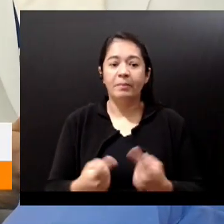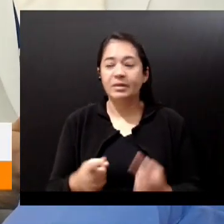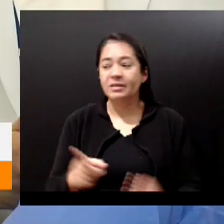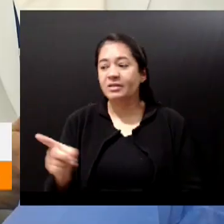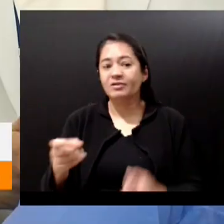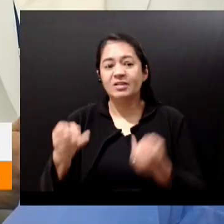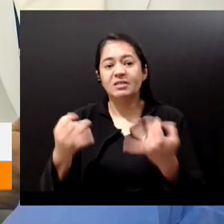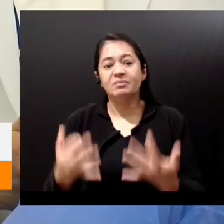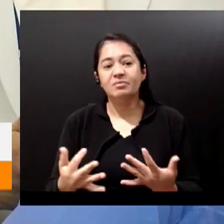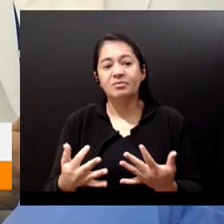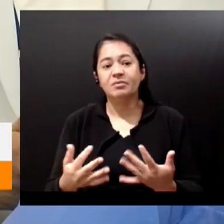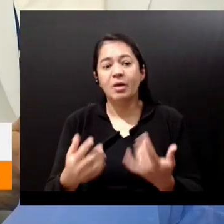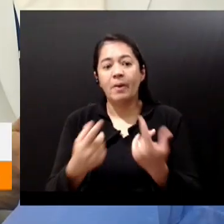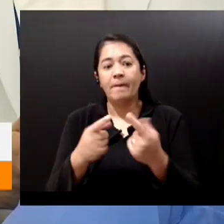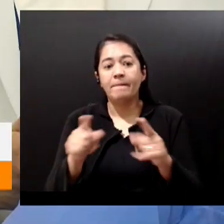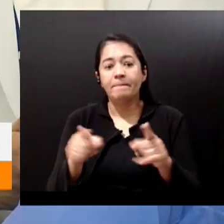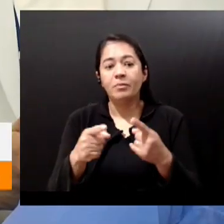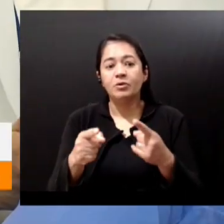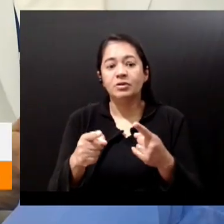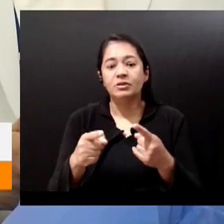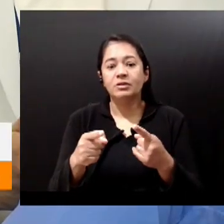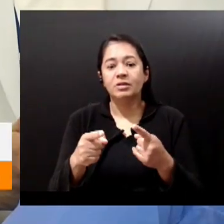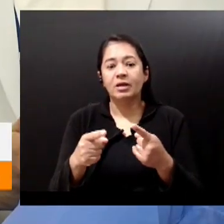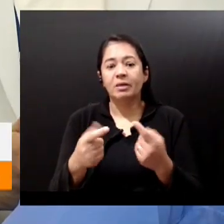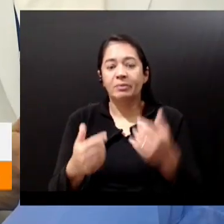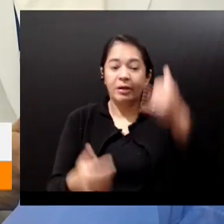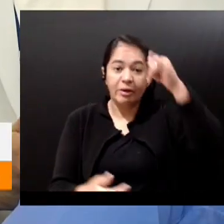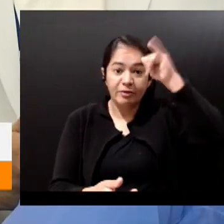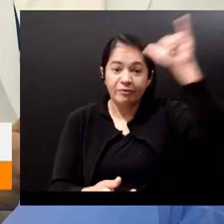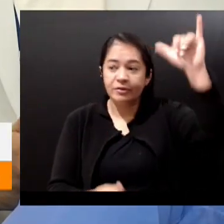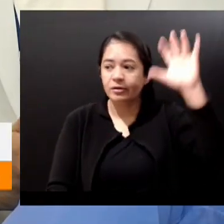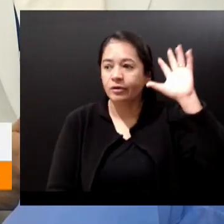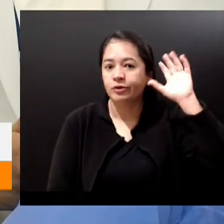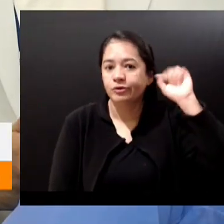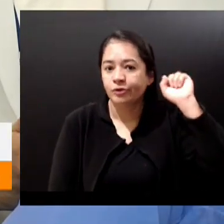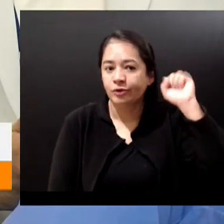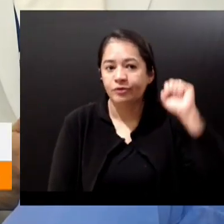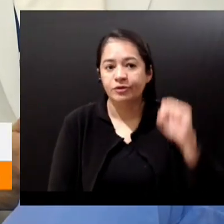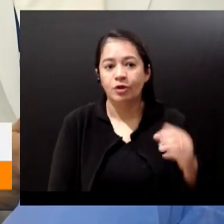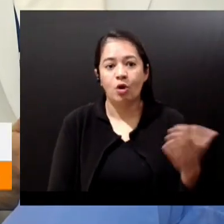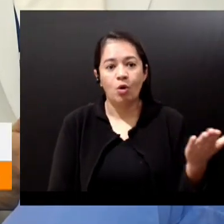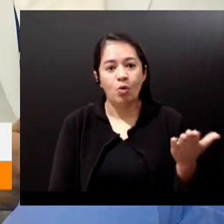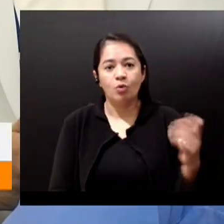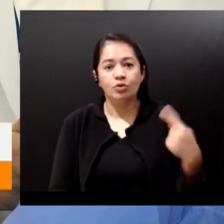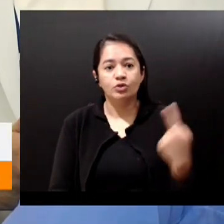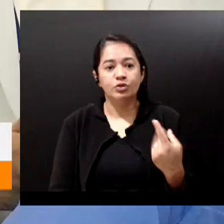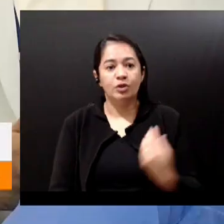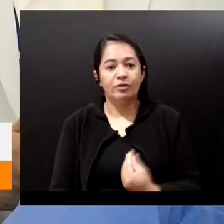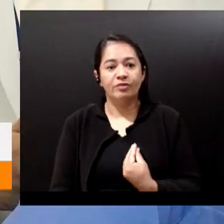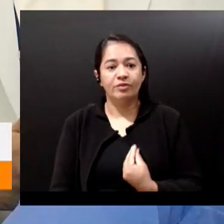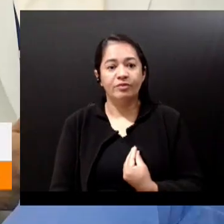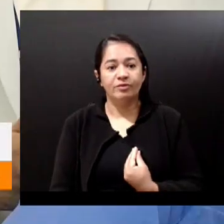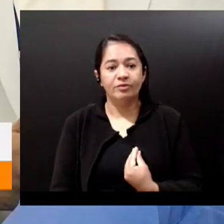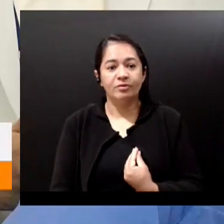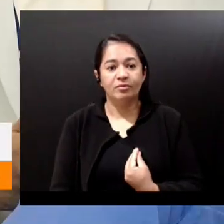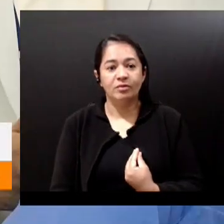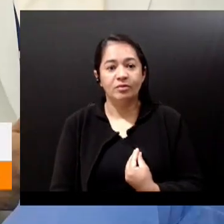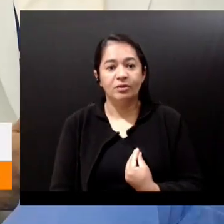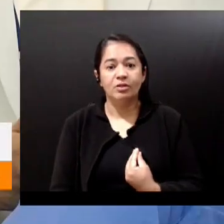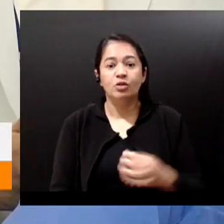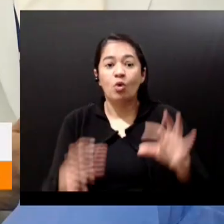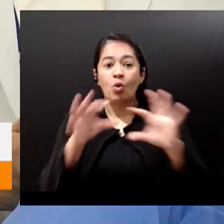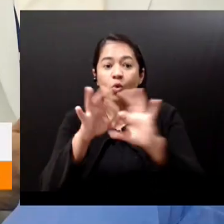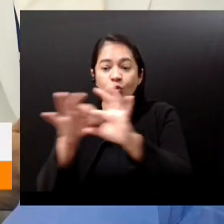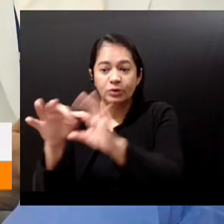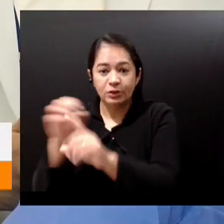que são feitas para não serem ouvidas. E nós vivemos hoje num contexto social das músicas que são feitas para não serem ouvidas. Algumas músicas são importantes